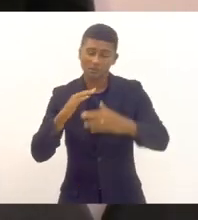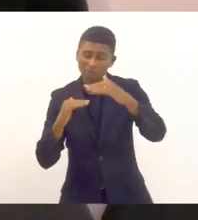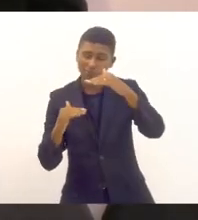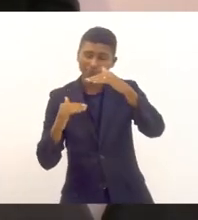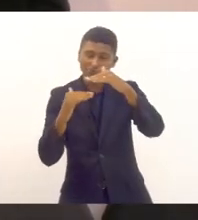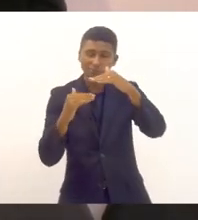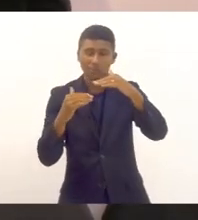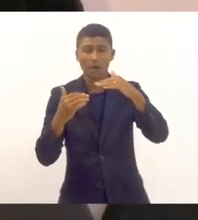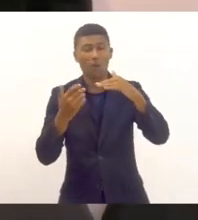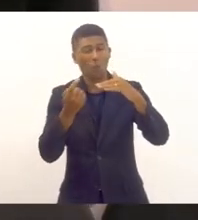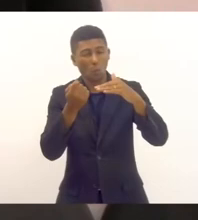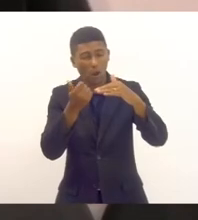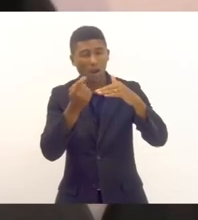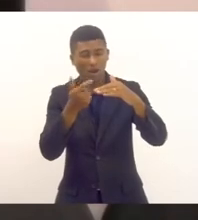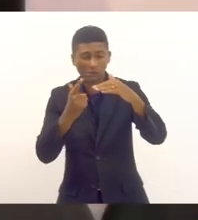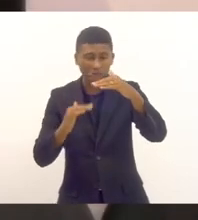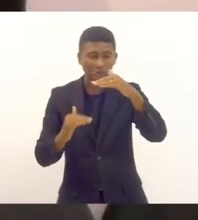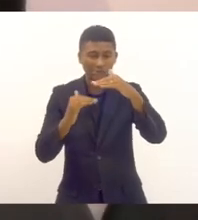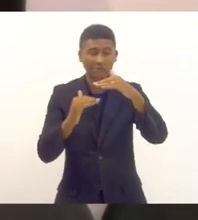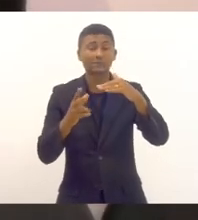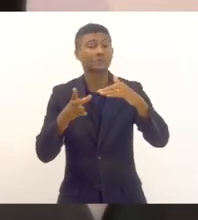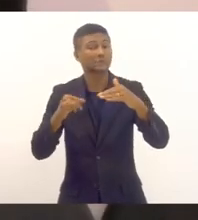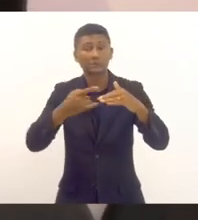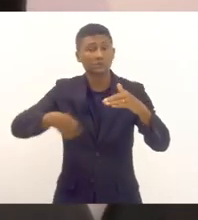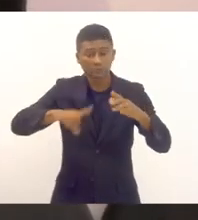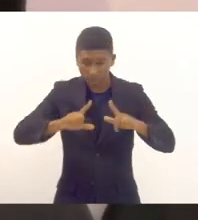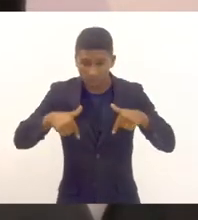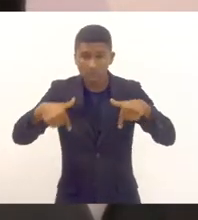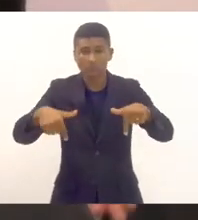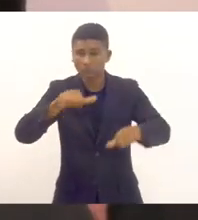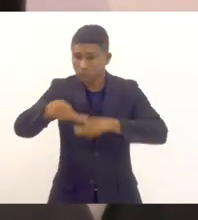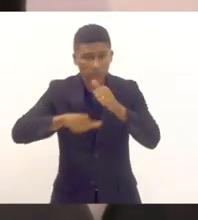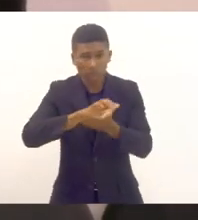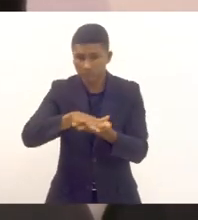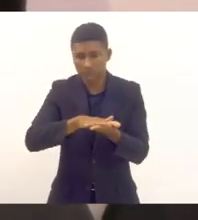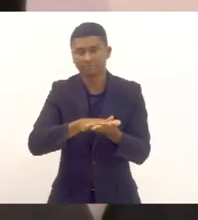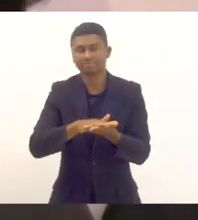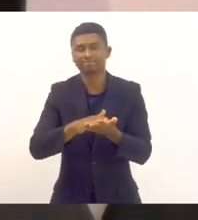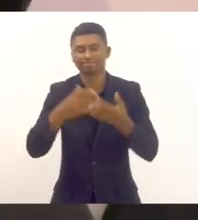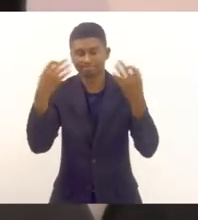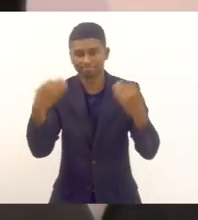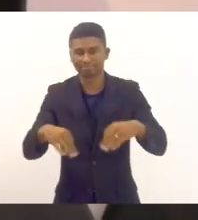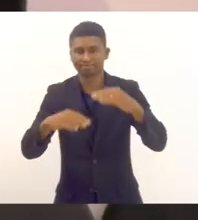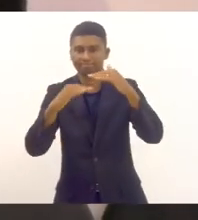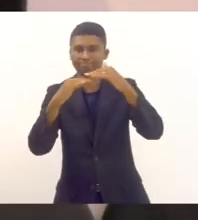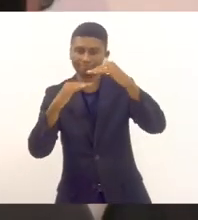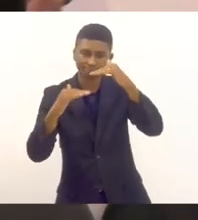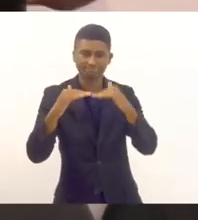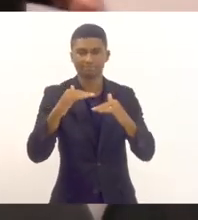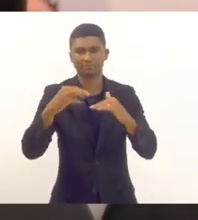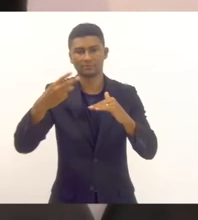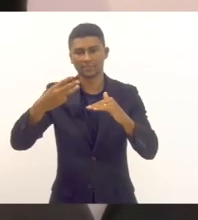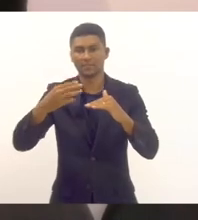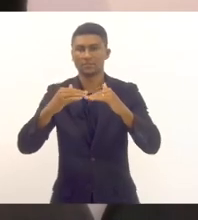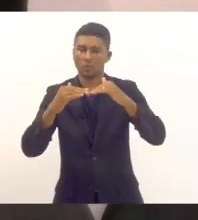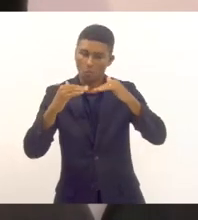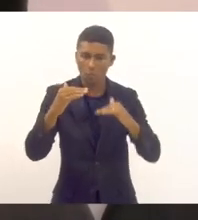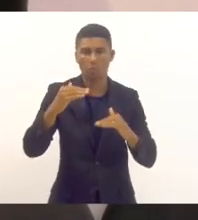quase levando. E se a gente não tomar nossas ações, a gente vai perder. Daqui a pouco a gente está em terceiro, quarto,